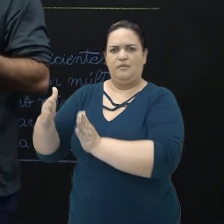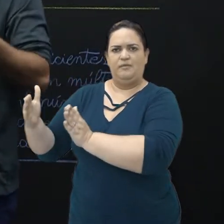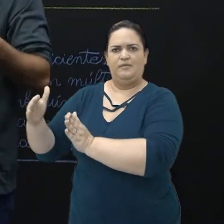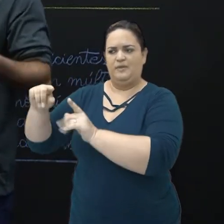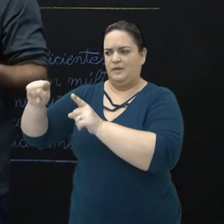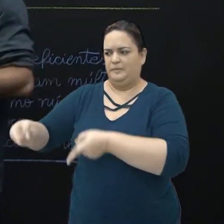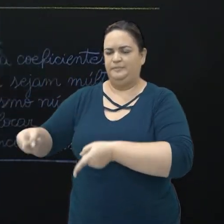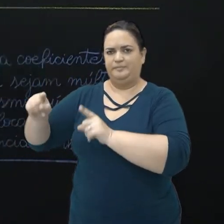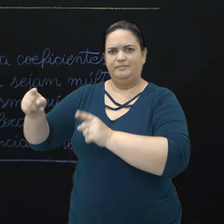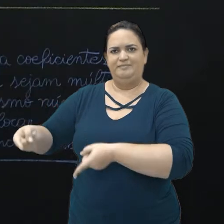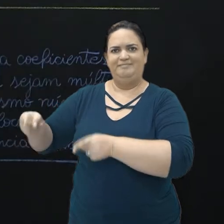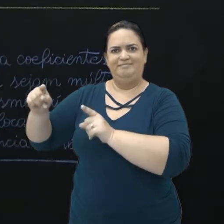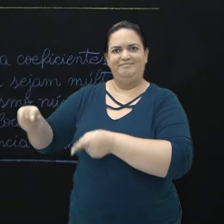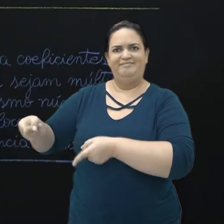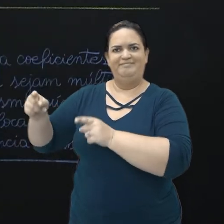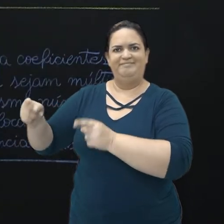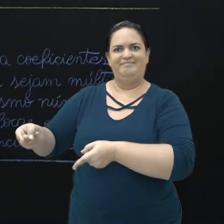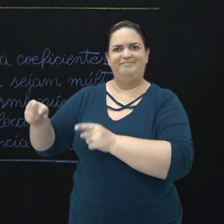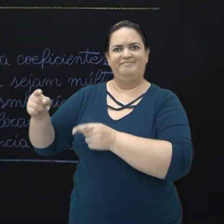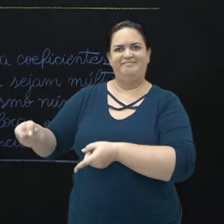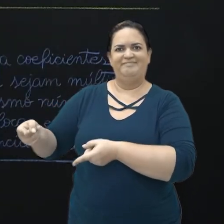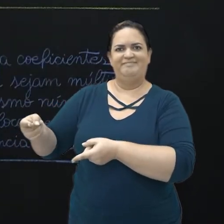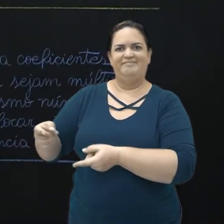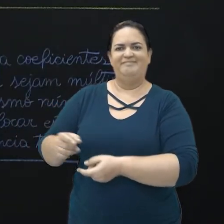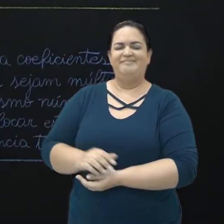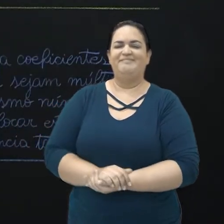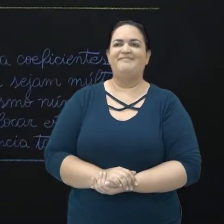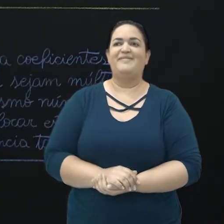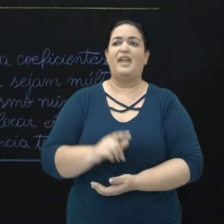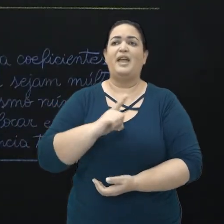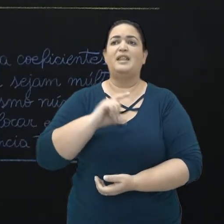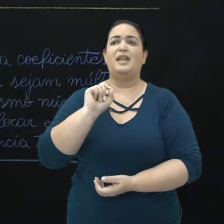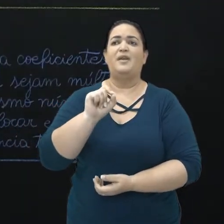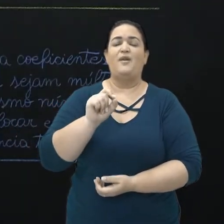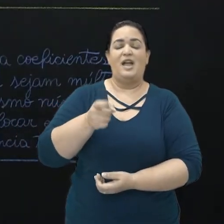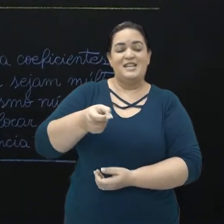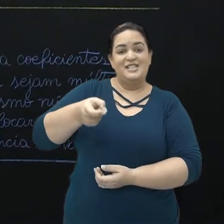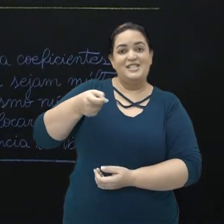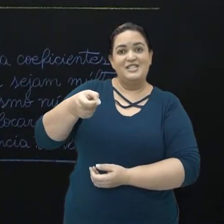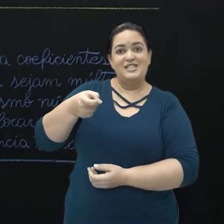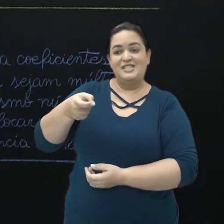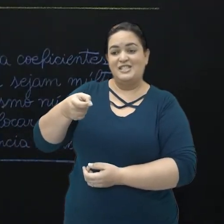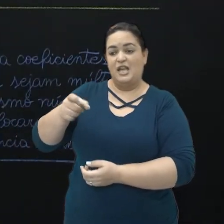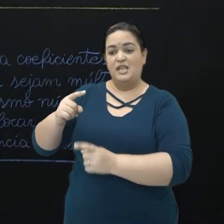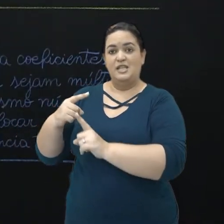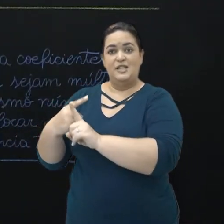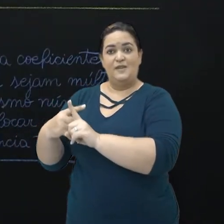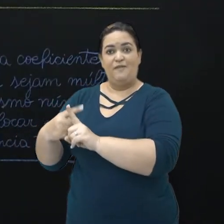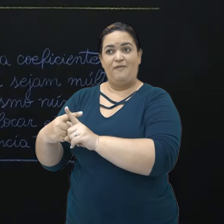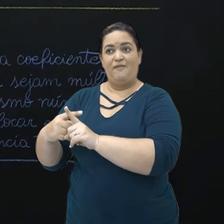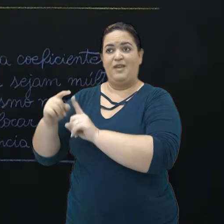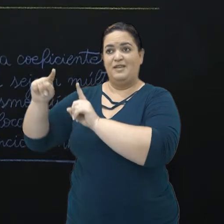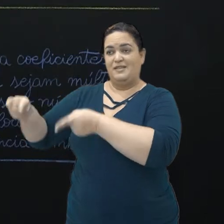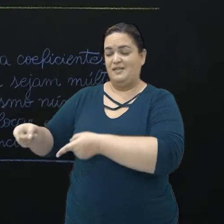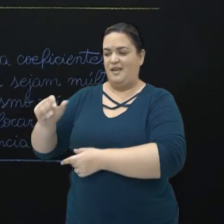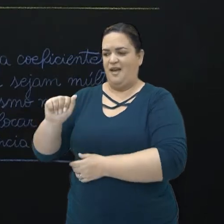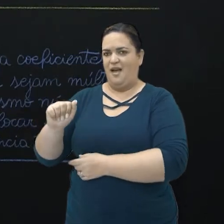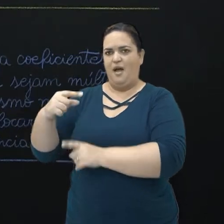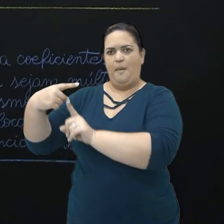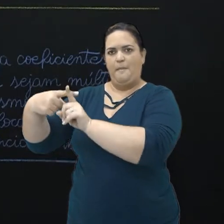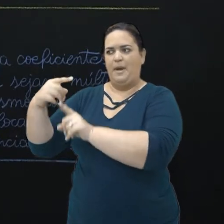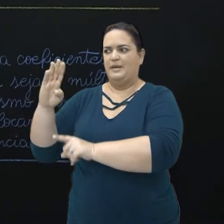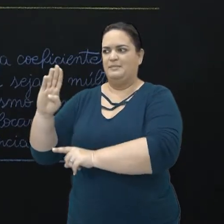fator comum em evidência, nós temos então x que multiplica a mais b menos c entre